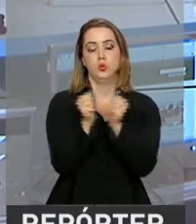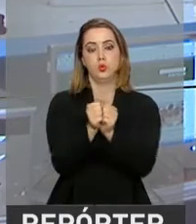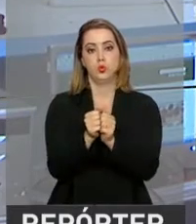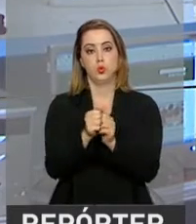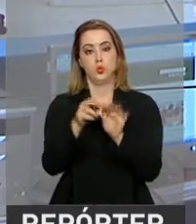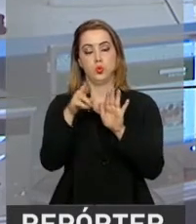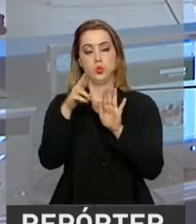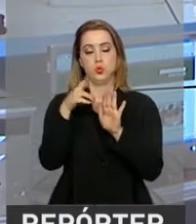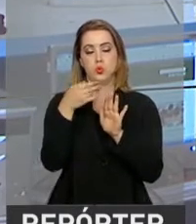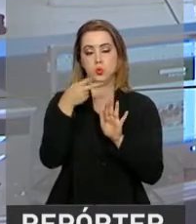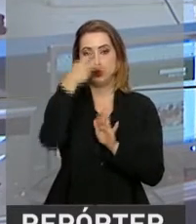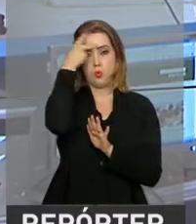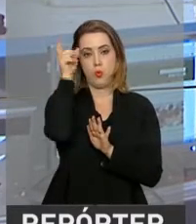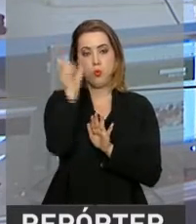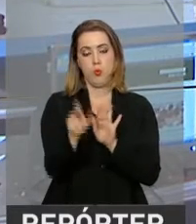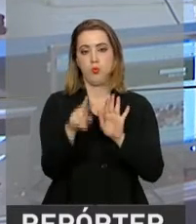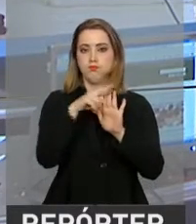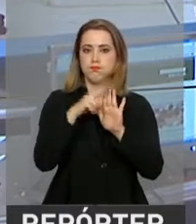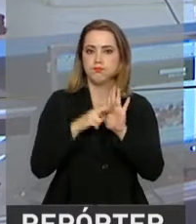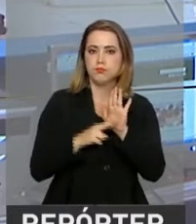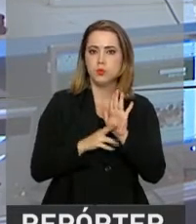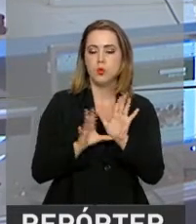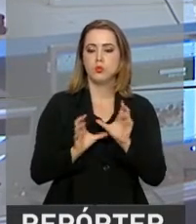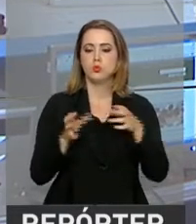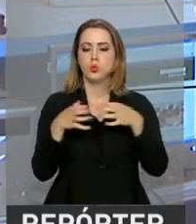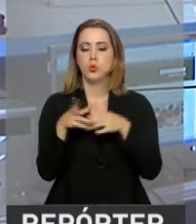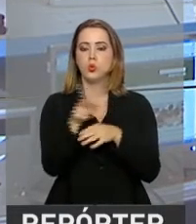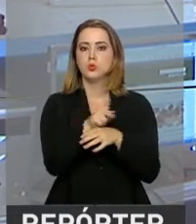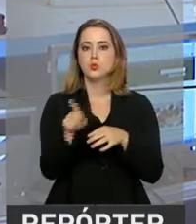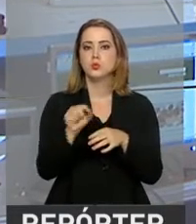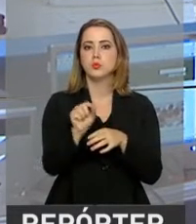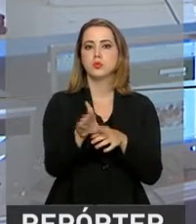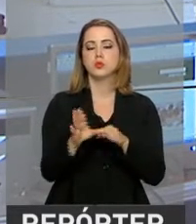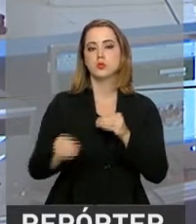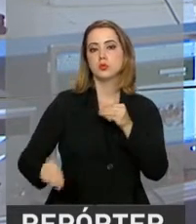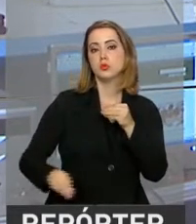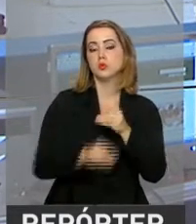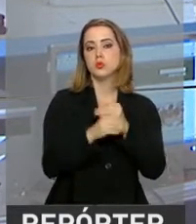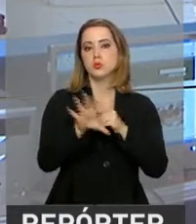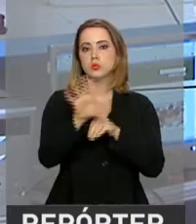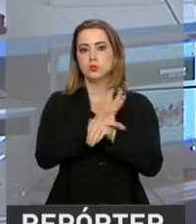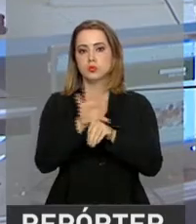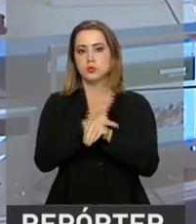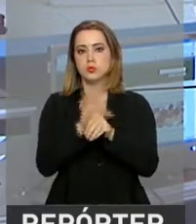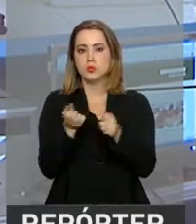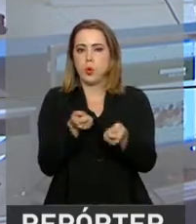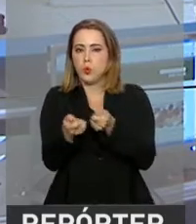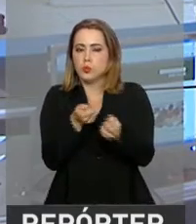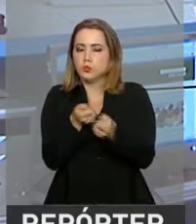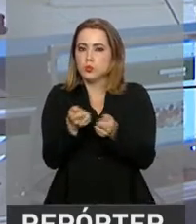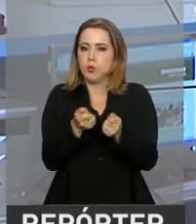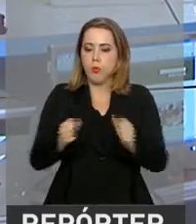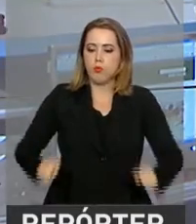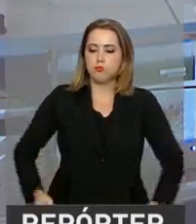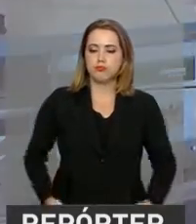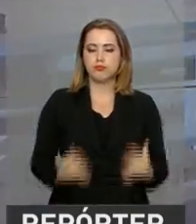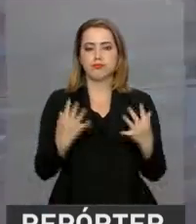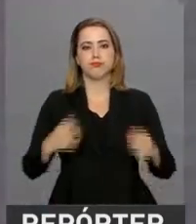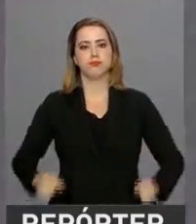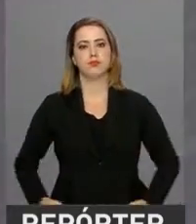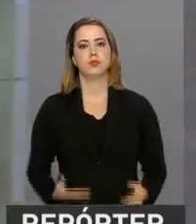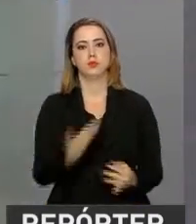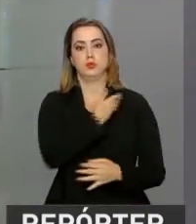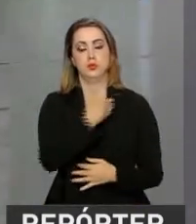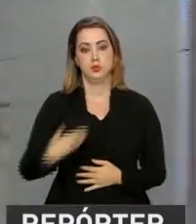e com o presidente da comissão que analisa a proposta de emenda à Constituição de controle dos gastos públicos. O repórter